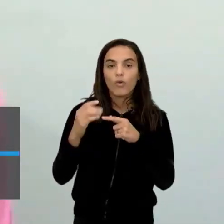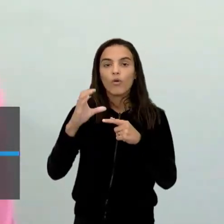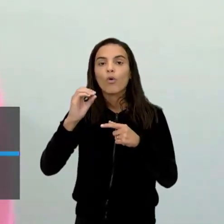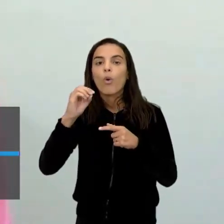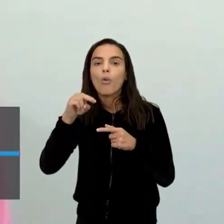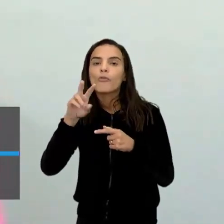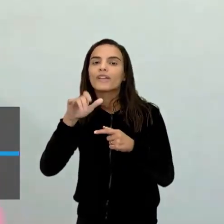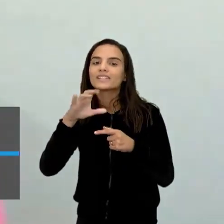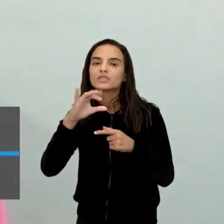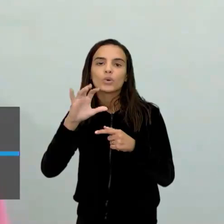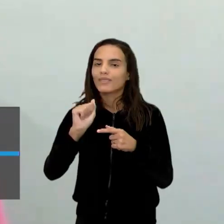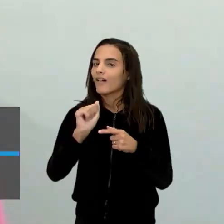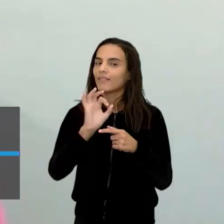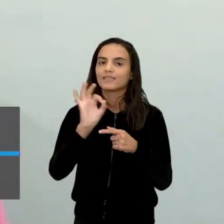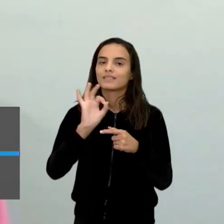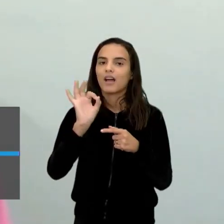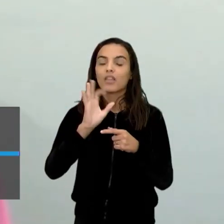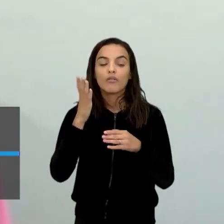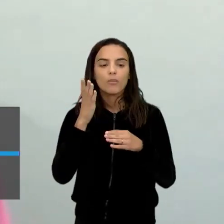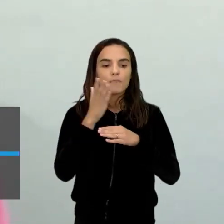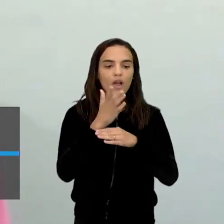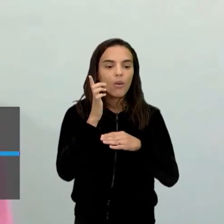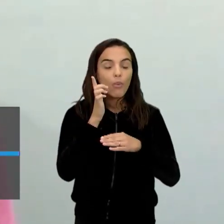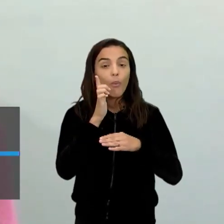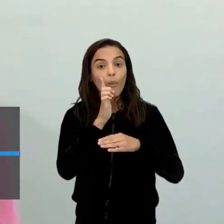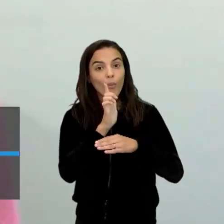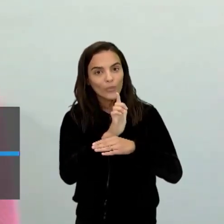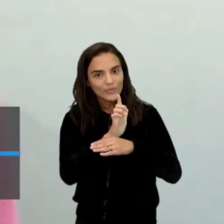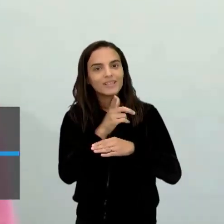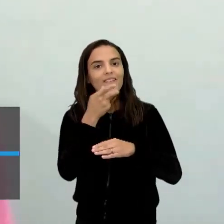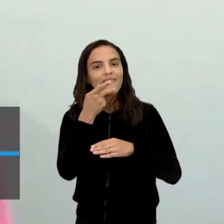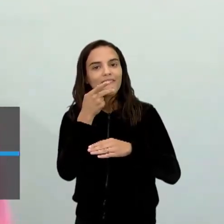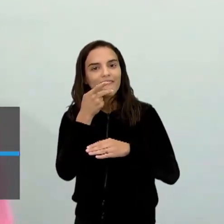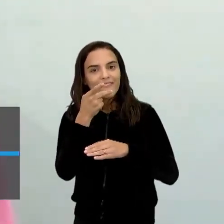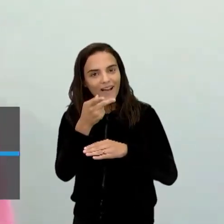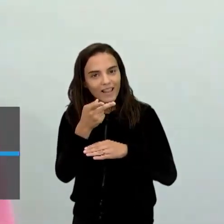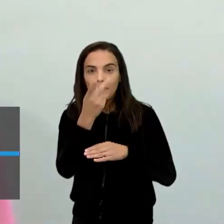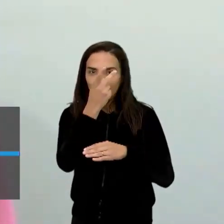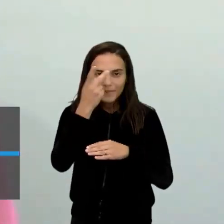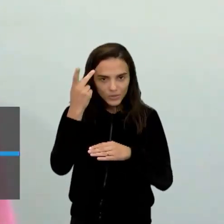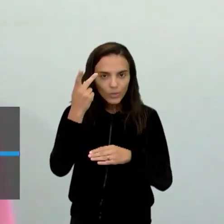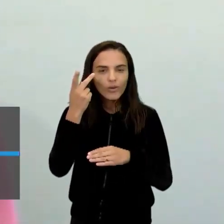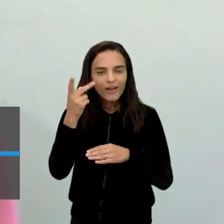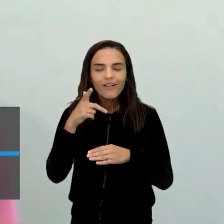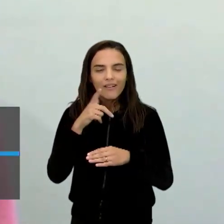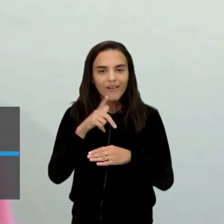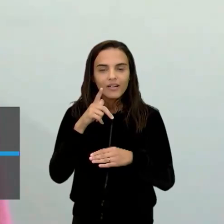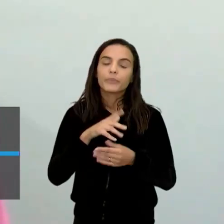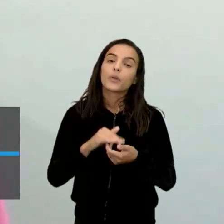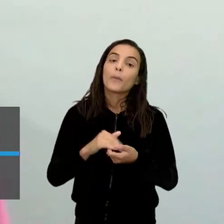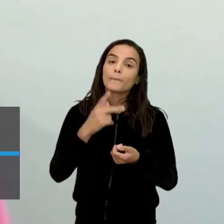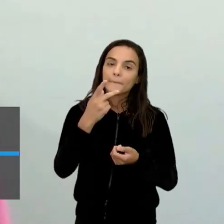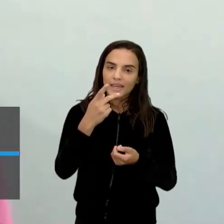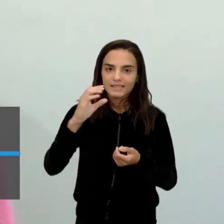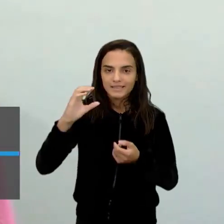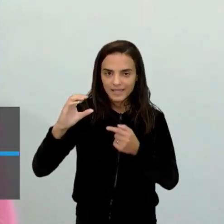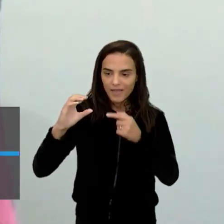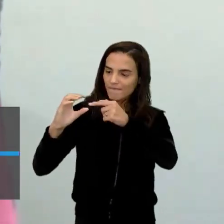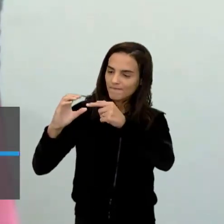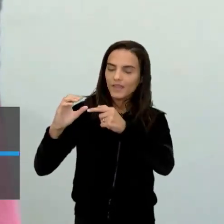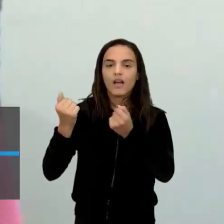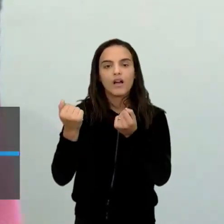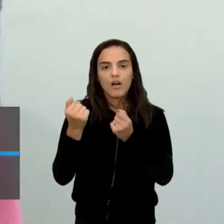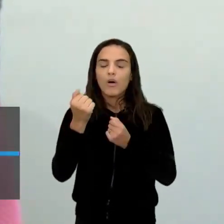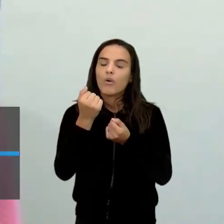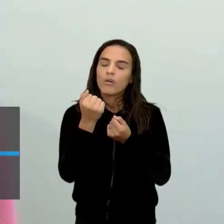convencional. Eu vou dar acesso de fala a alguém. O PC, o aluno